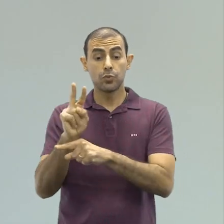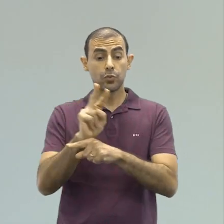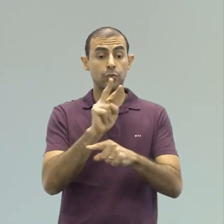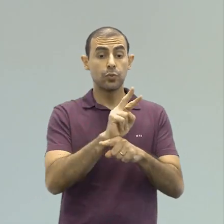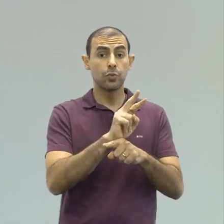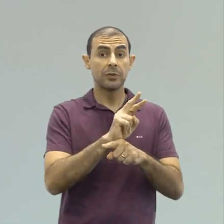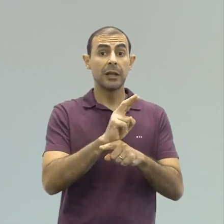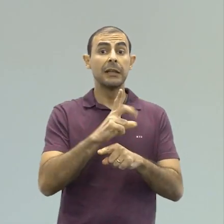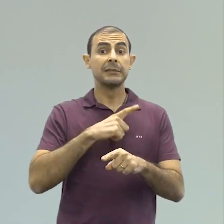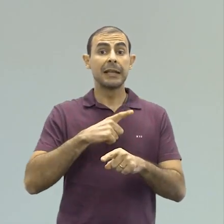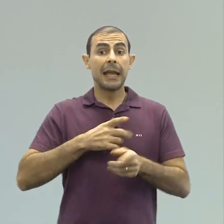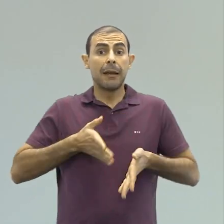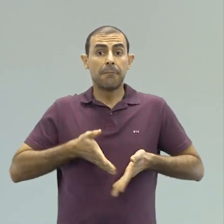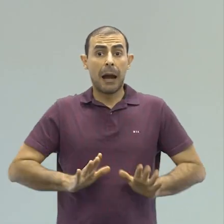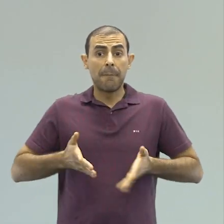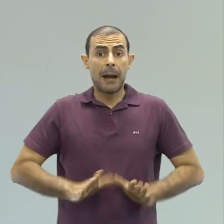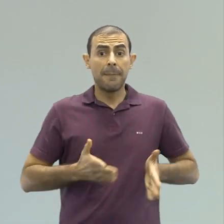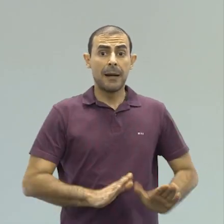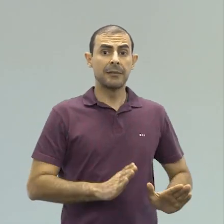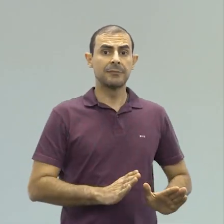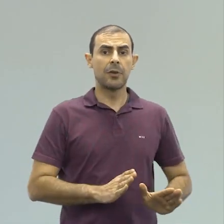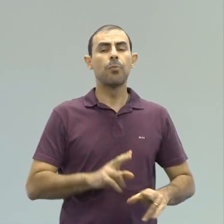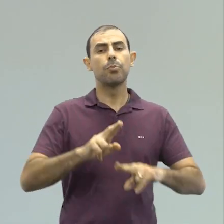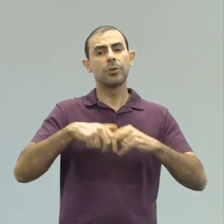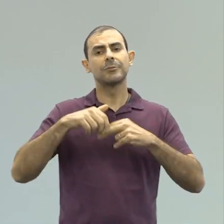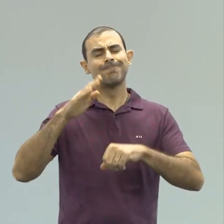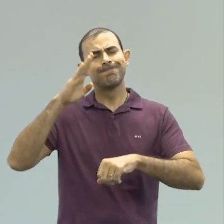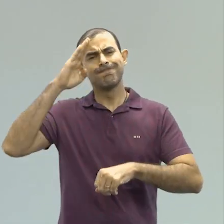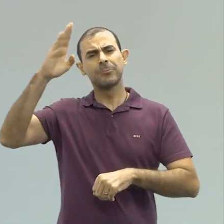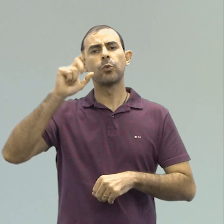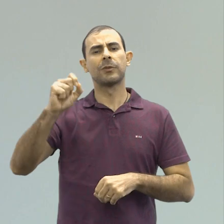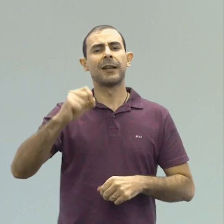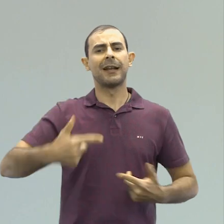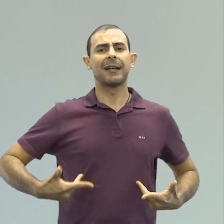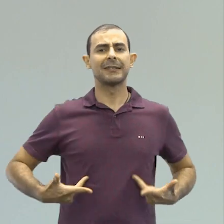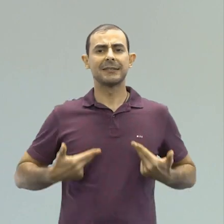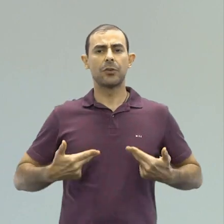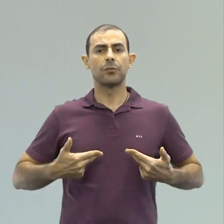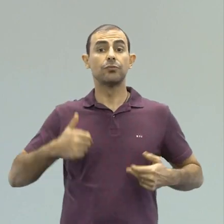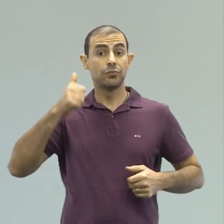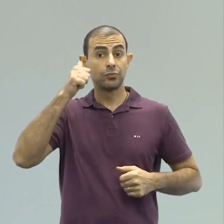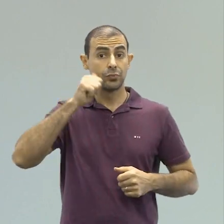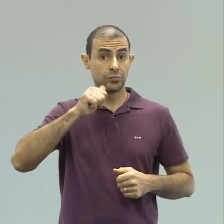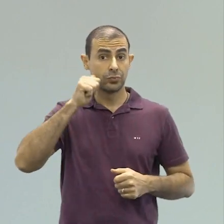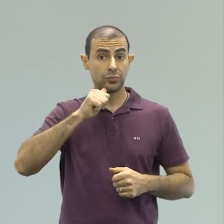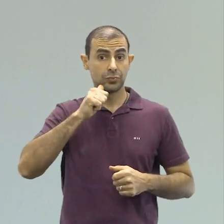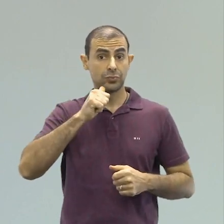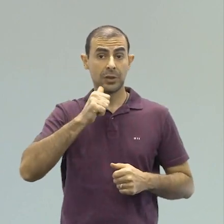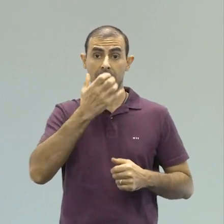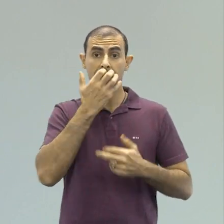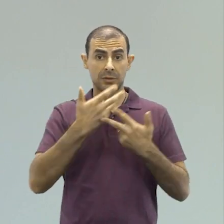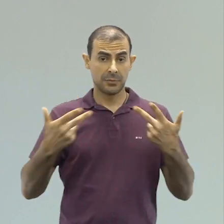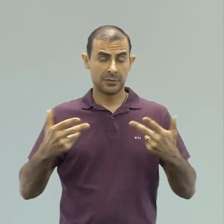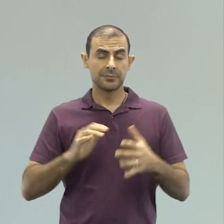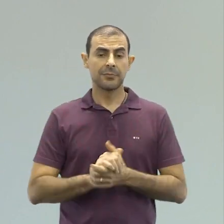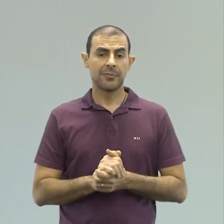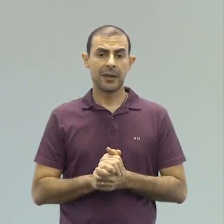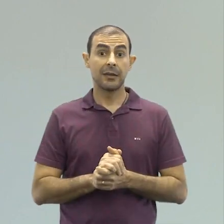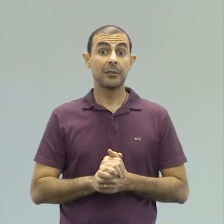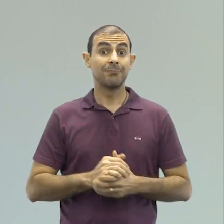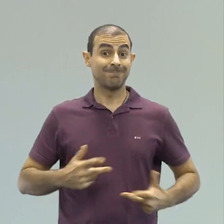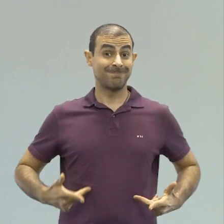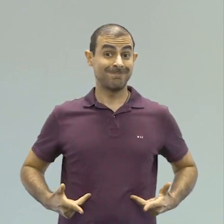nós preconizamos sempre a castração, principalmente de fêmeas. Os trabalhos científicos daí apontam que quanto mais precocemente for a